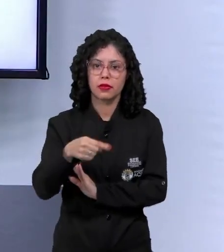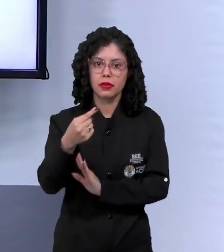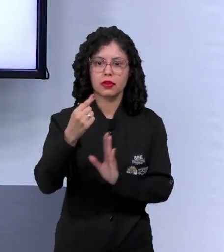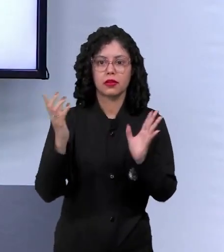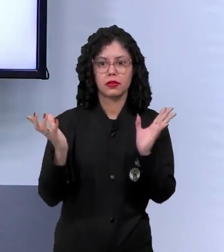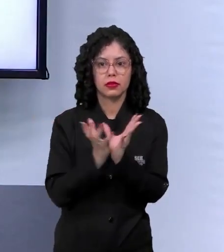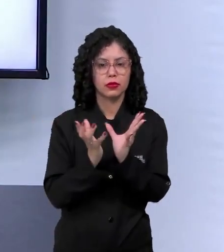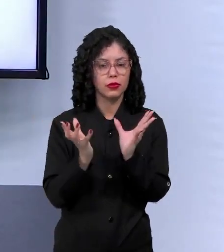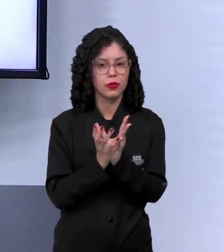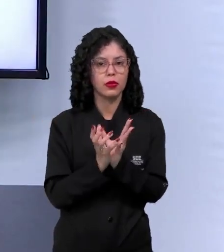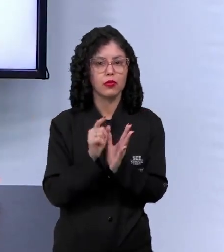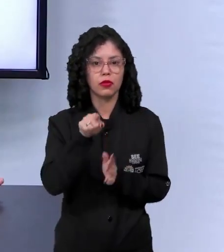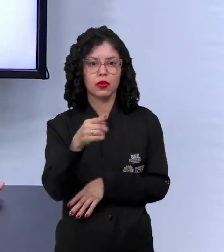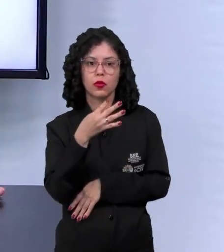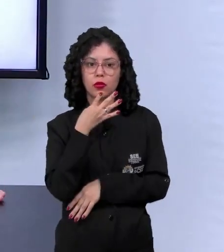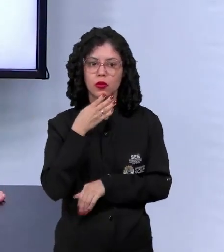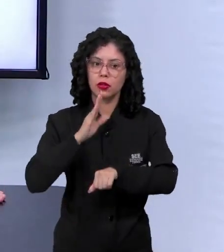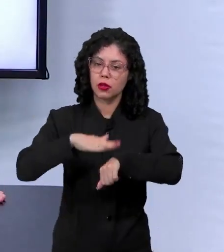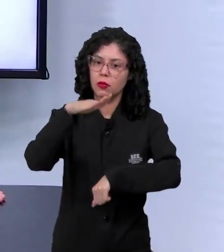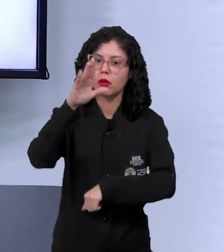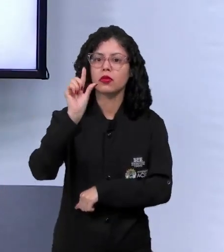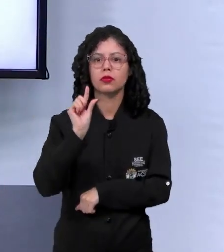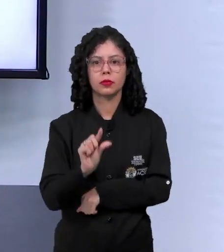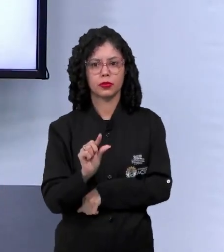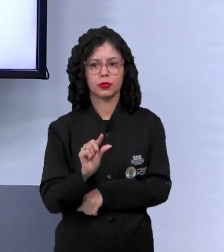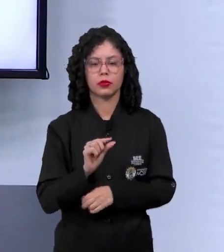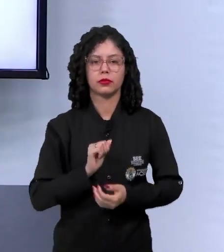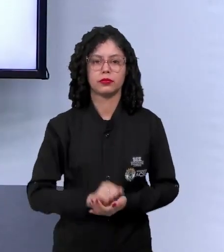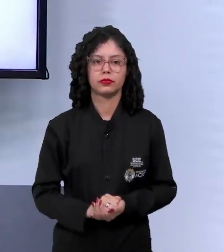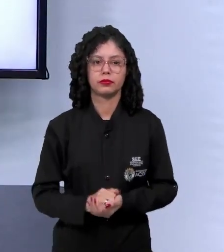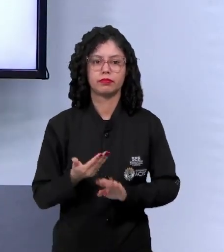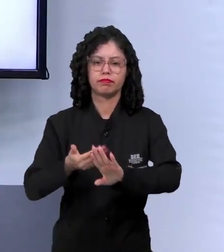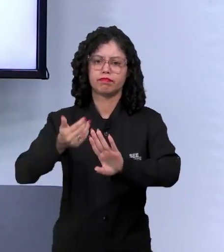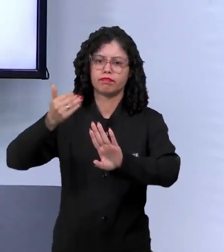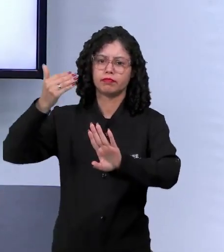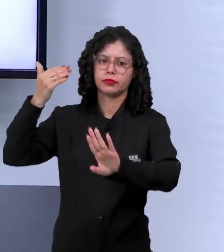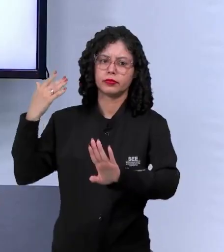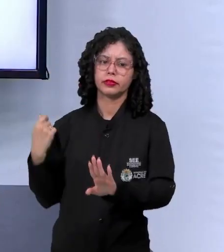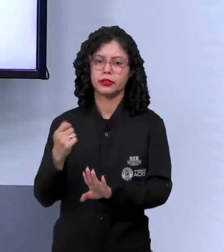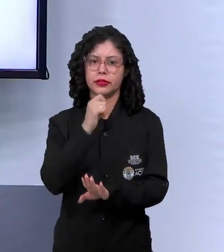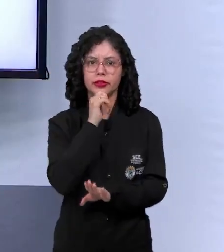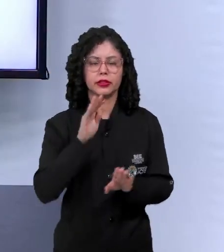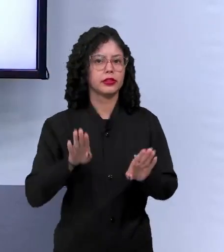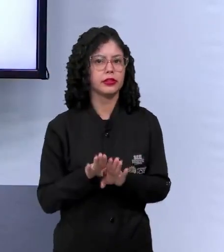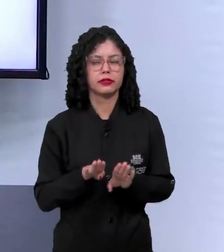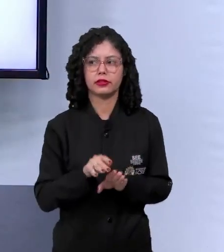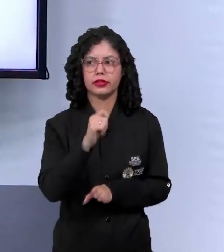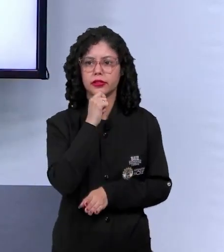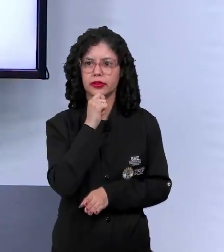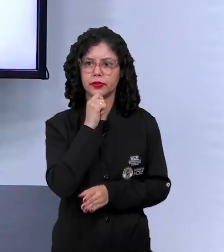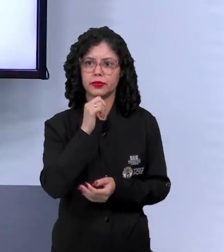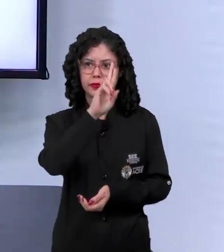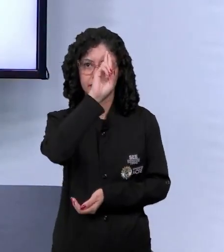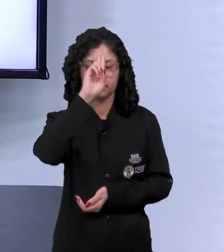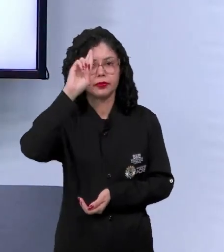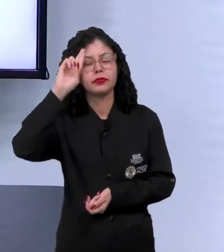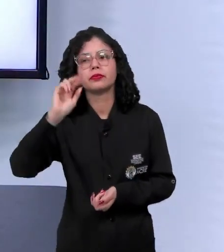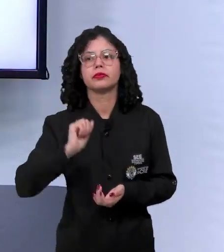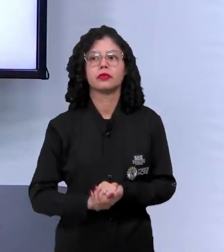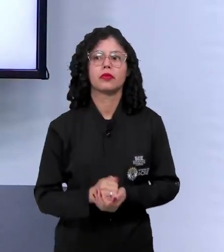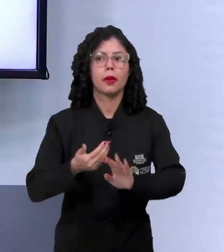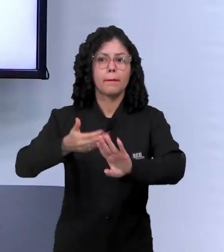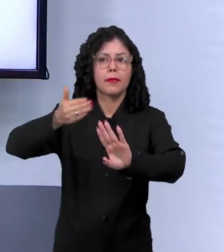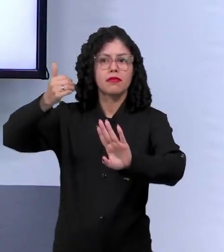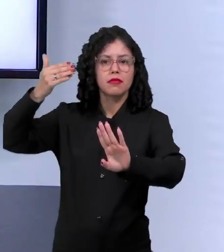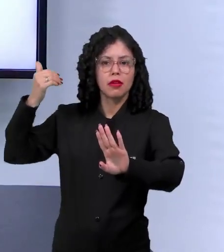grupo, você conhece mais um pouco sobre a história. Antigamente, vocês sabiam como é que as histórias eram passadas?